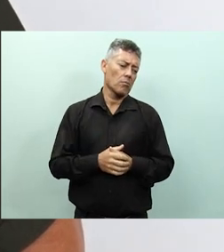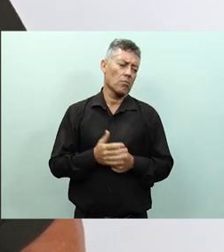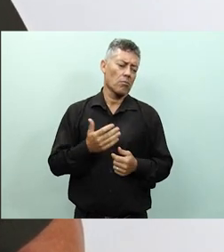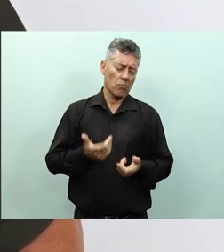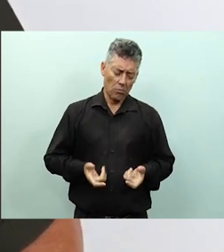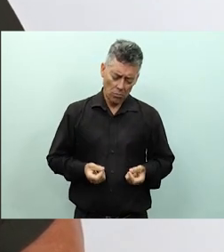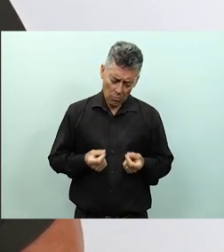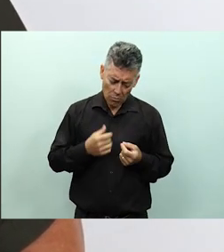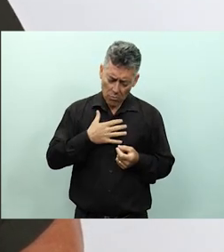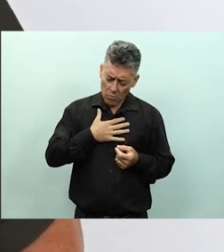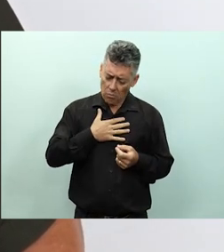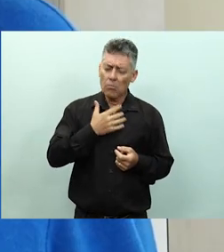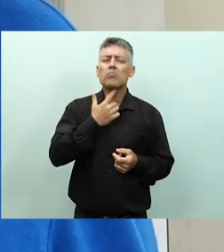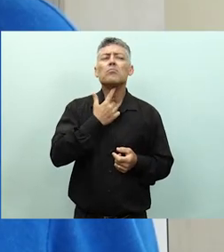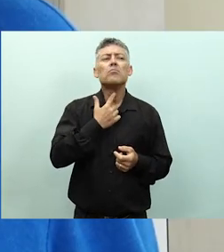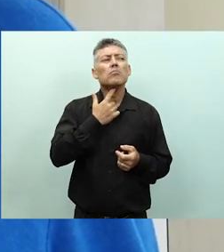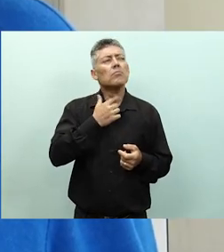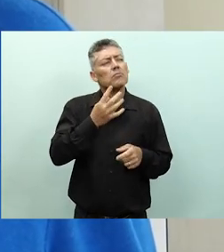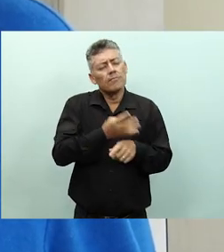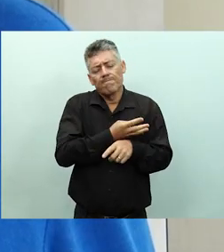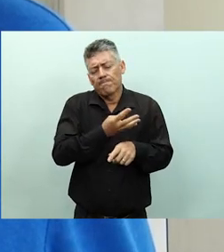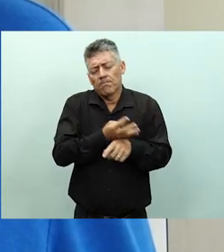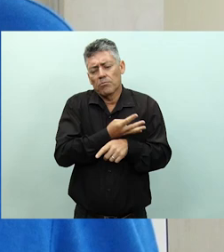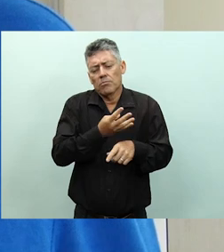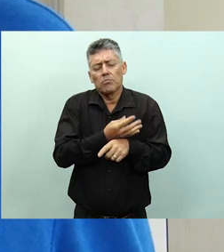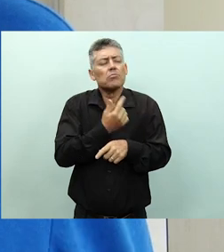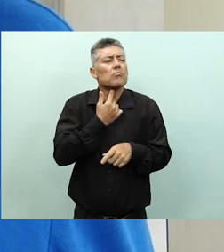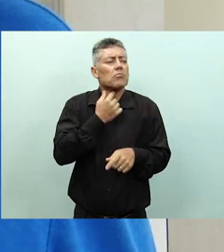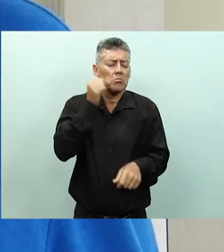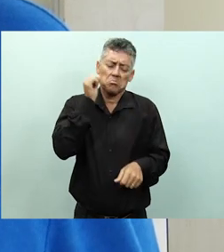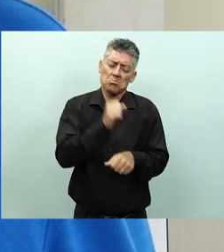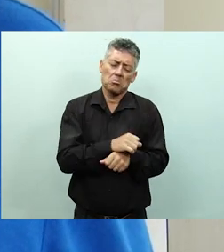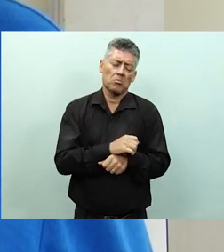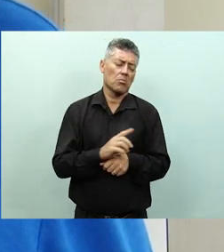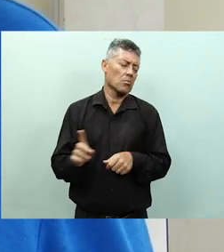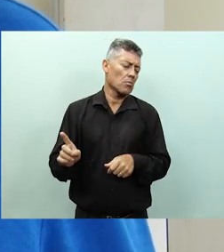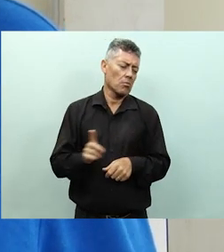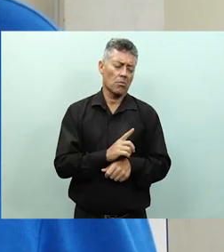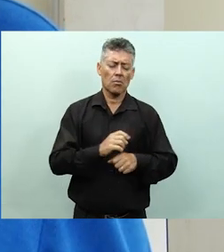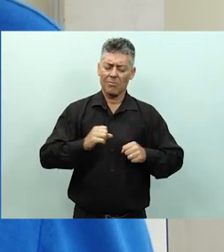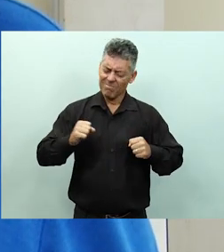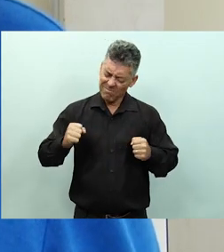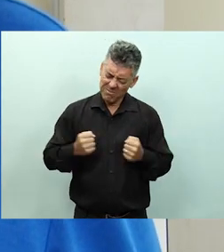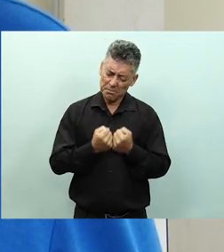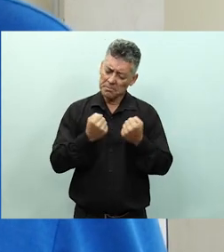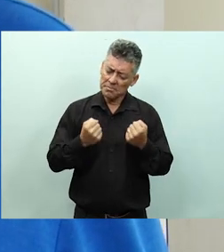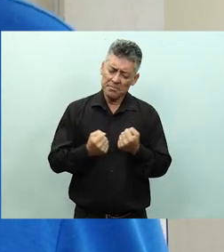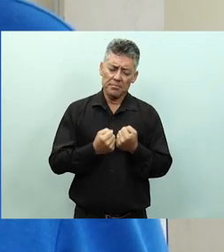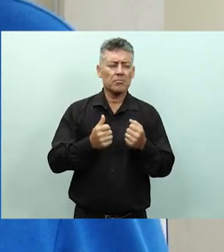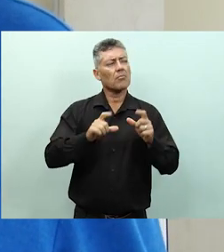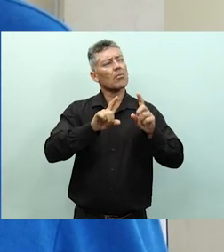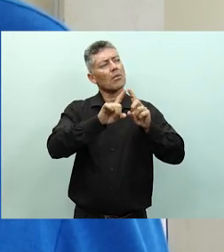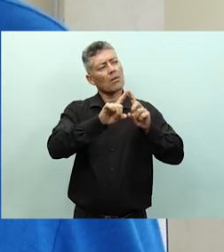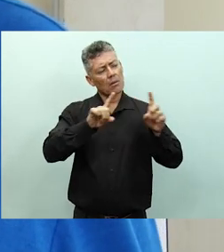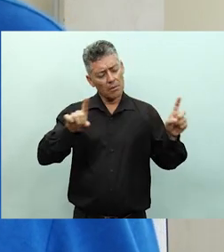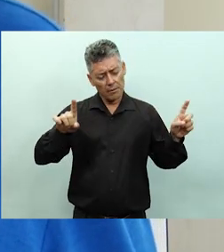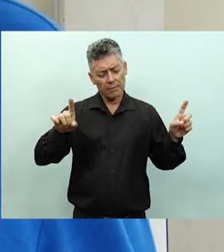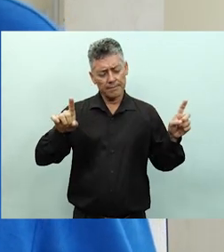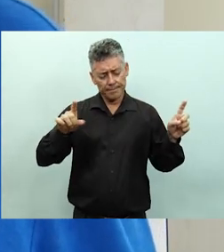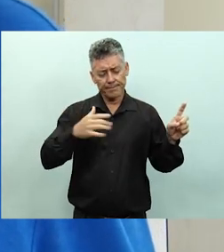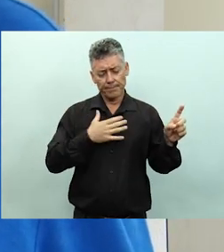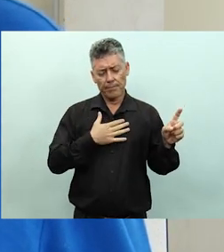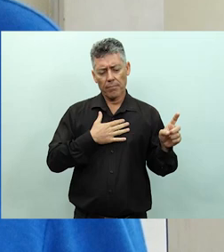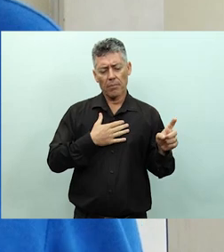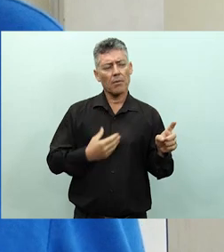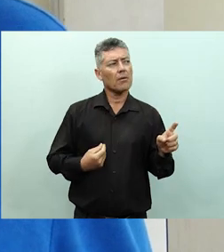ia sair dessa doença. É a vontade de persistir, é o desejo de não parar de lutar. Vilma tinha uma frase, e eu